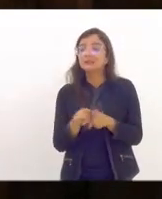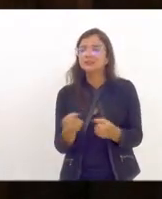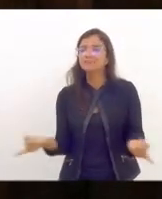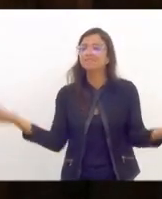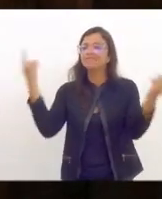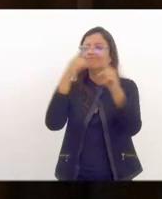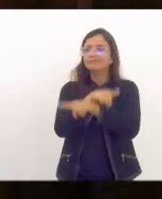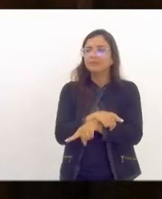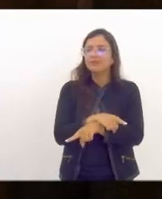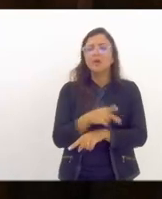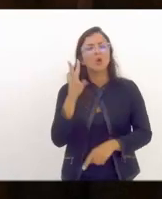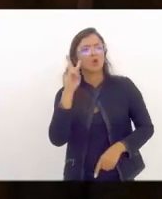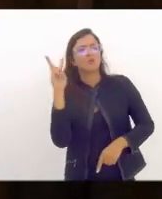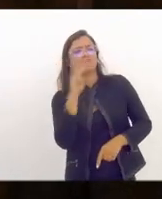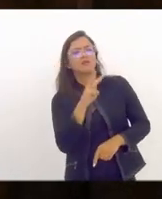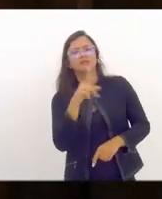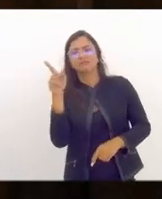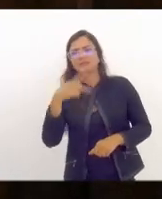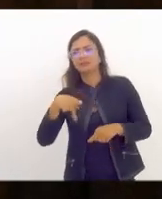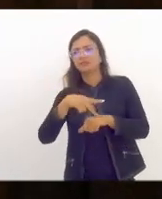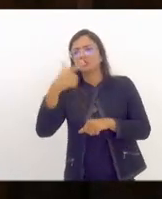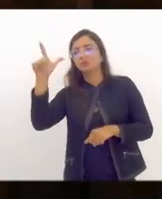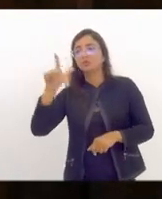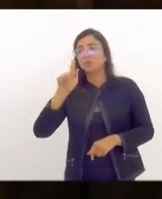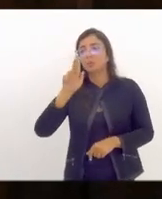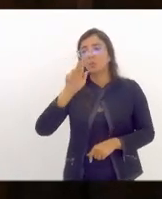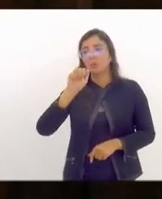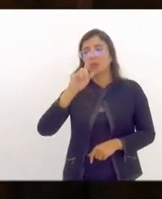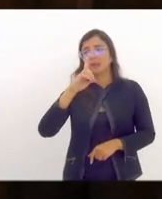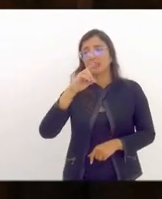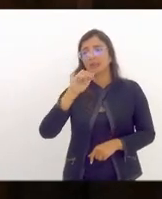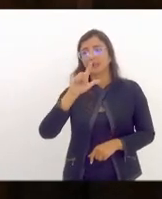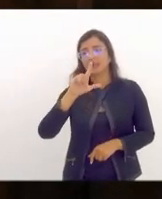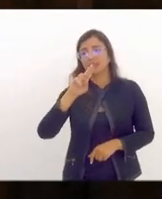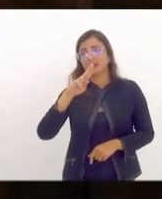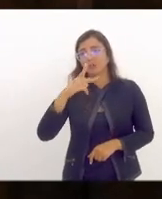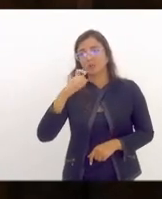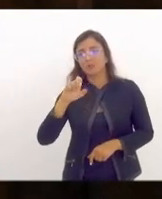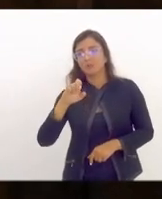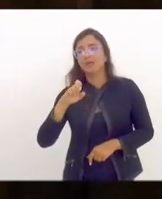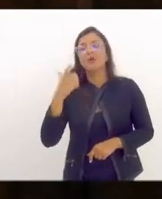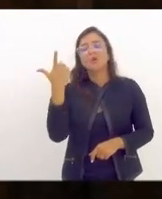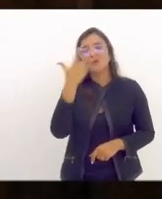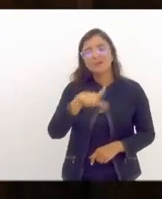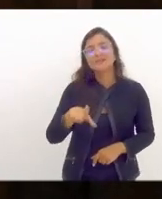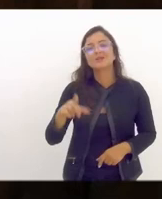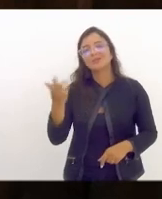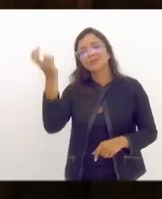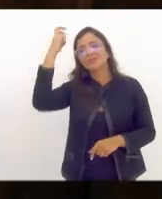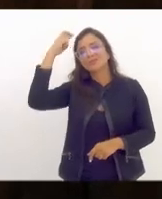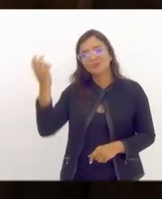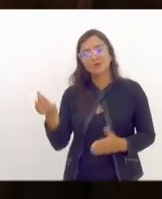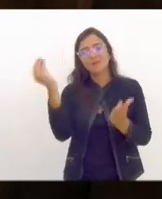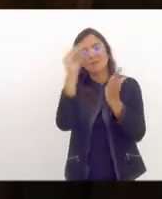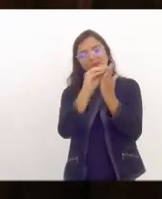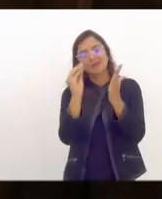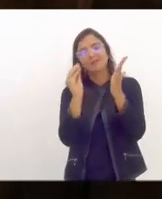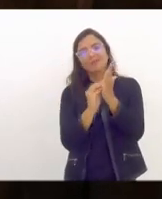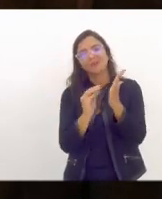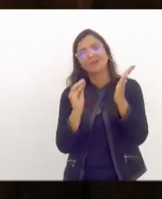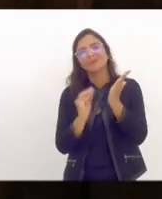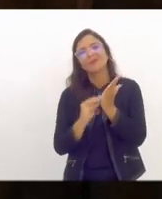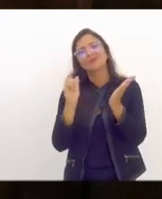olhar estrangeiro ao deslocar Guadalupe das páginas policiais para os cadernos de cultura dos principais